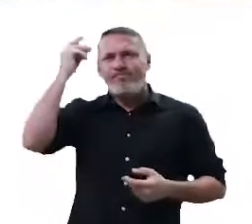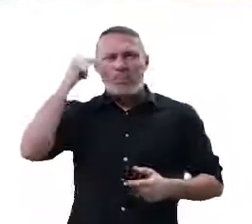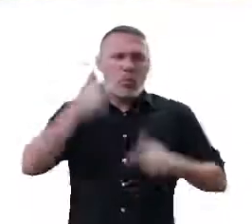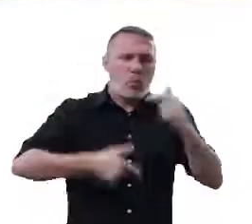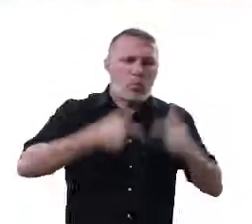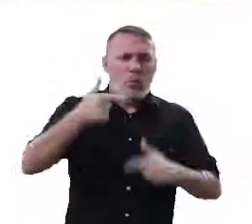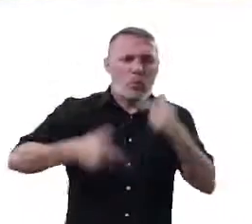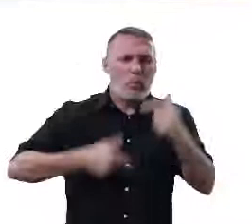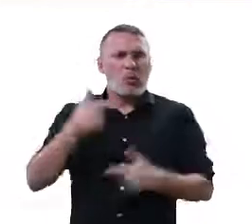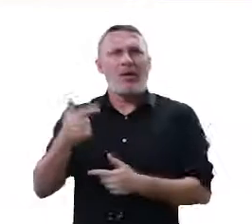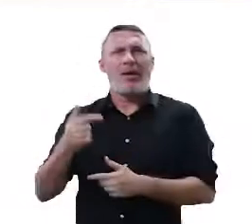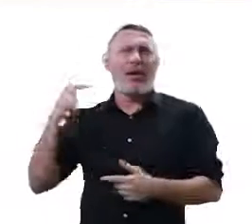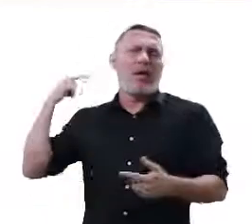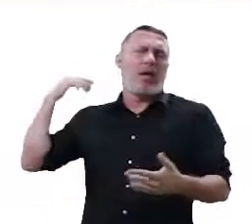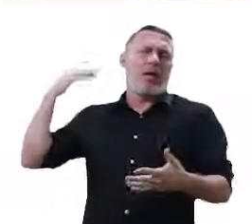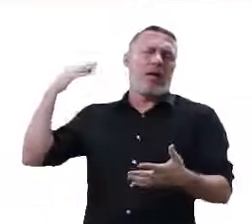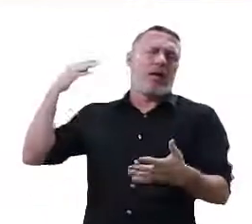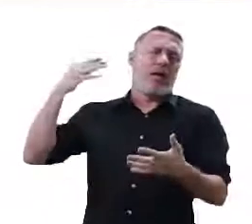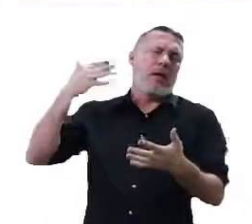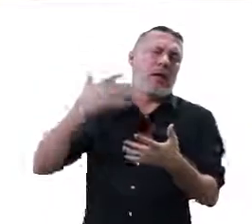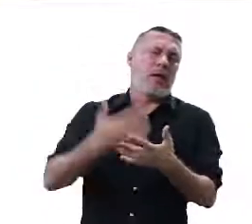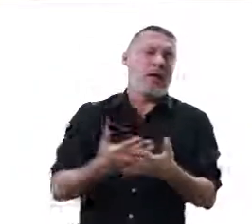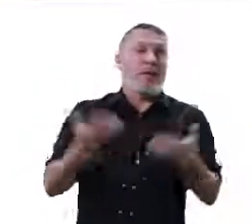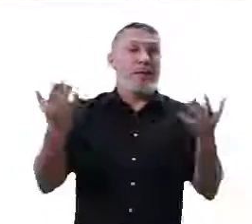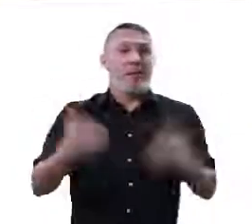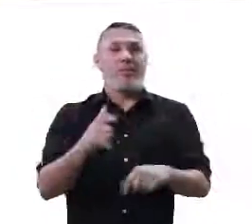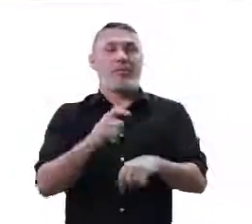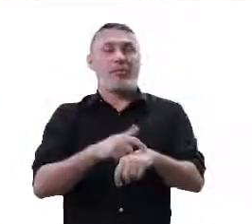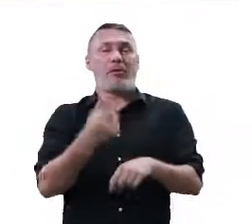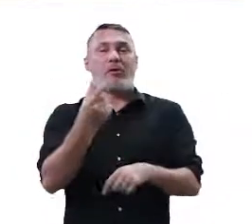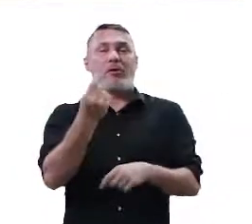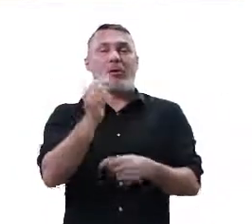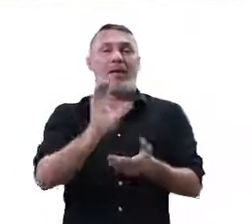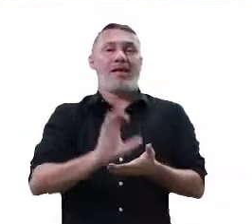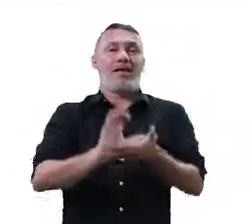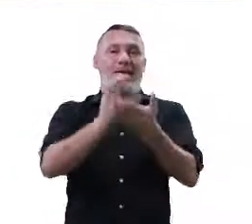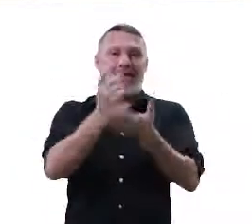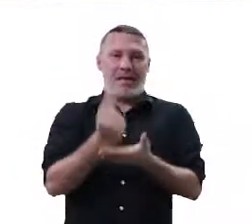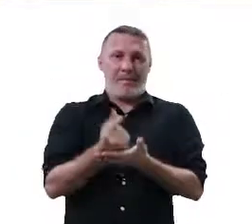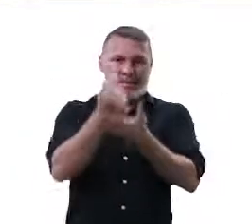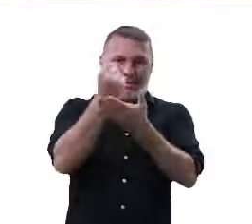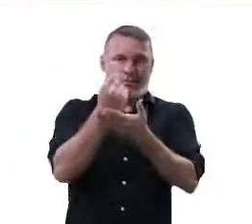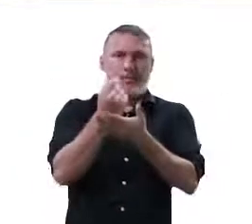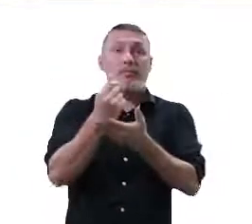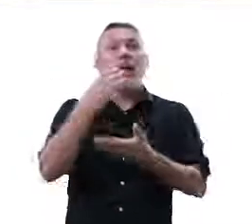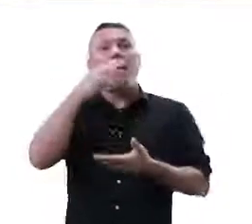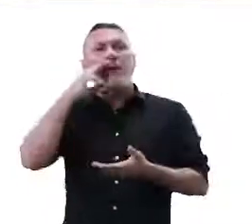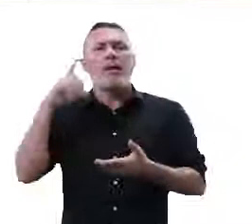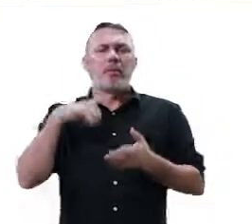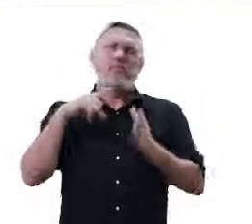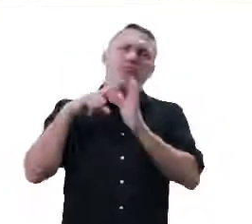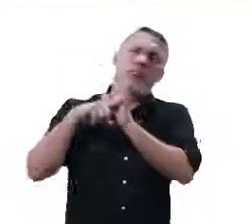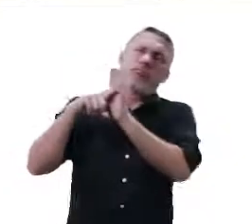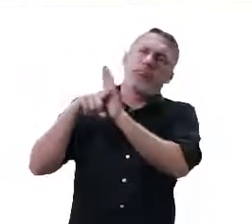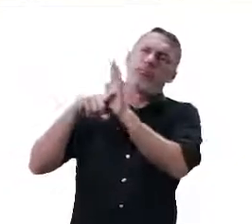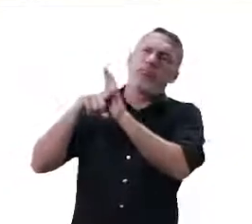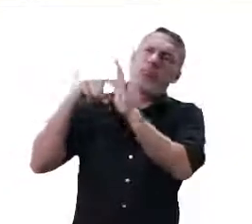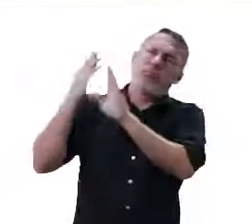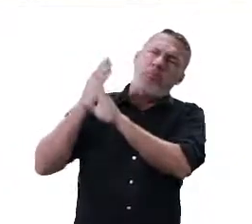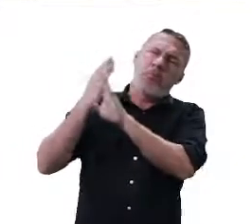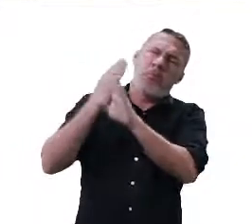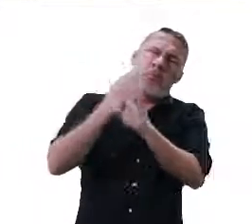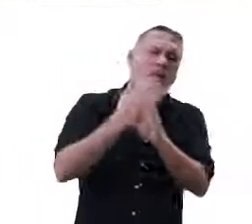organização dos indivíduos para a produção de bens, até o capitalismo. E aí ele vai identificando em cada uma dessas formações